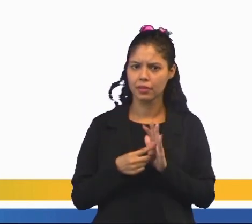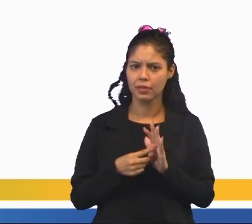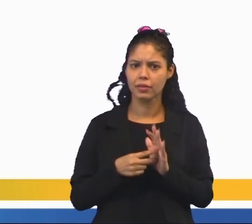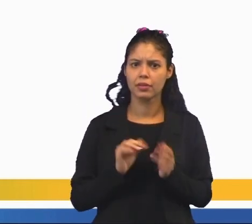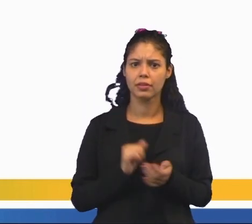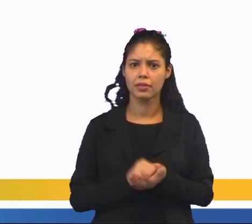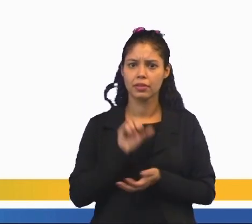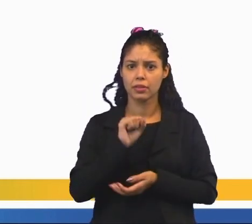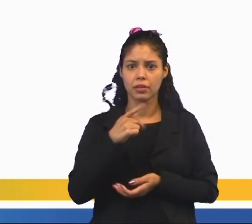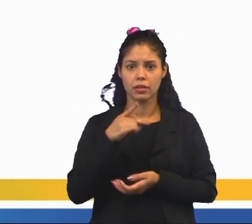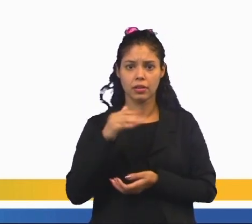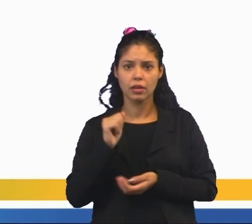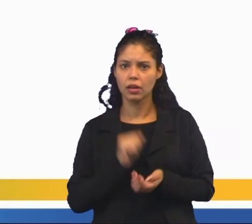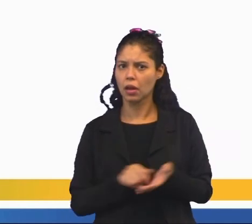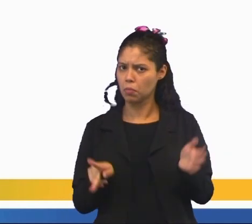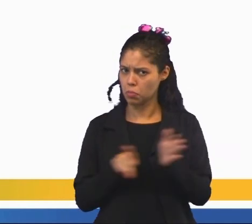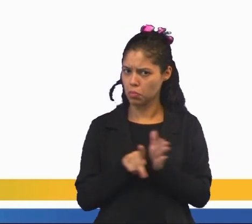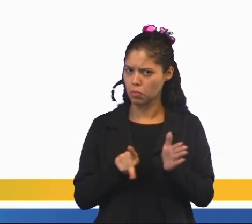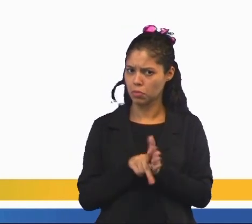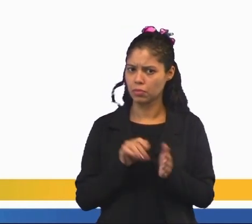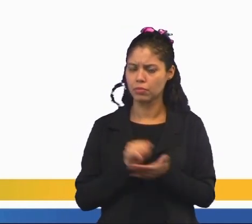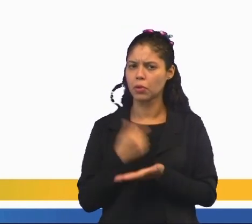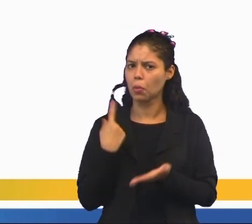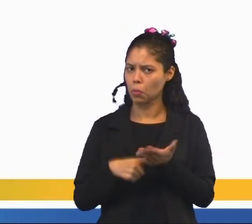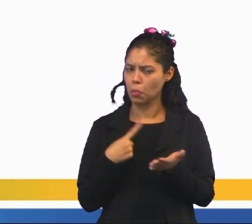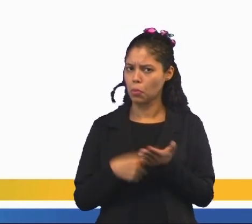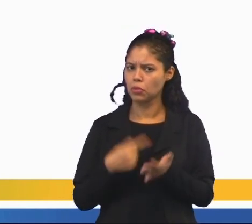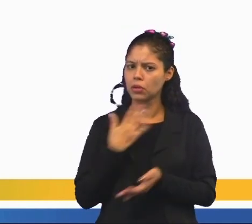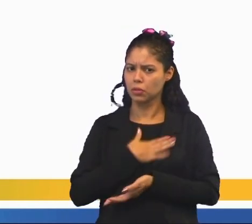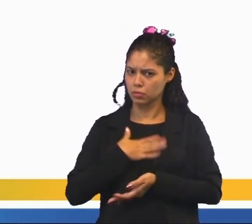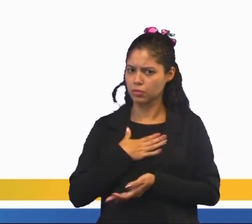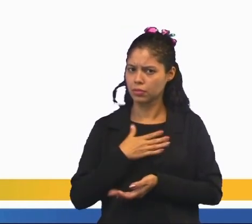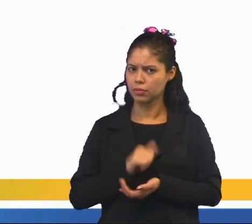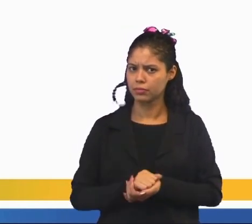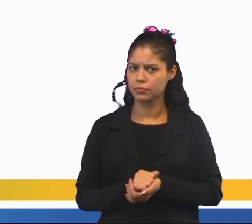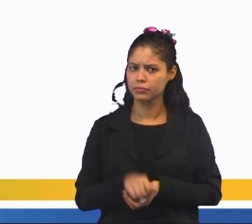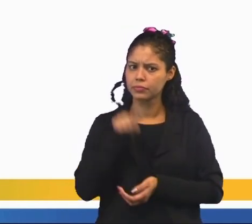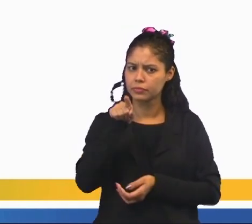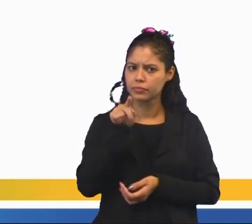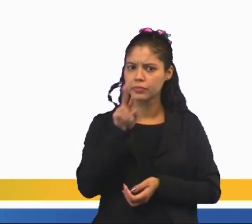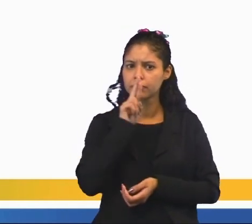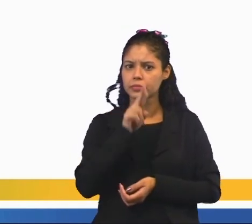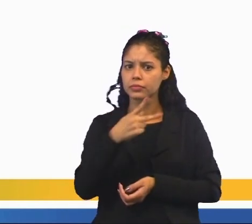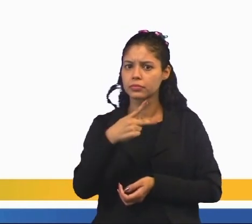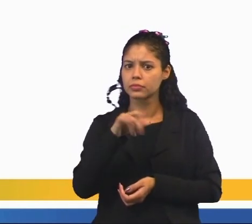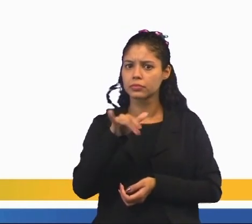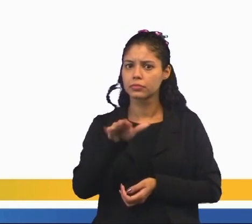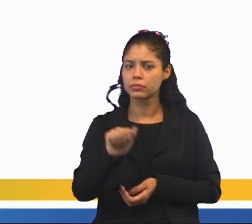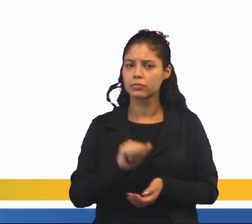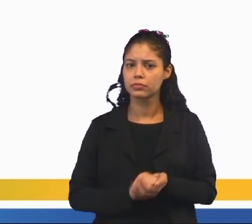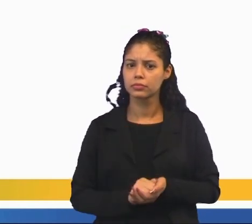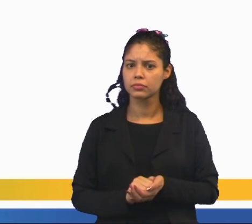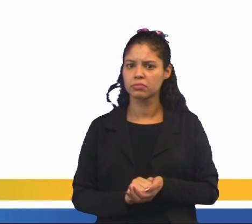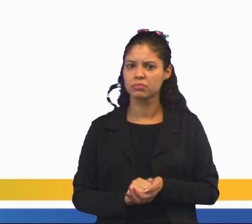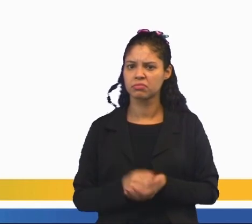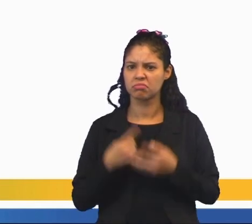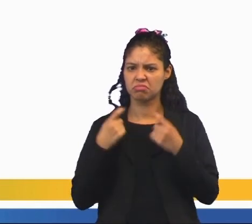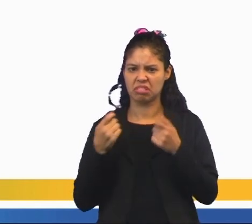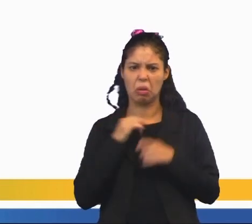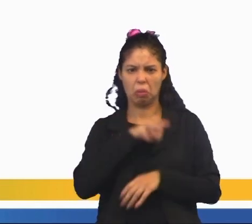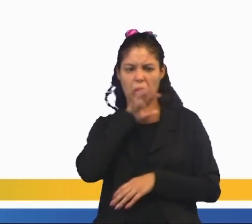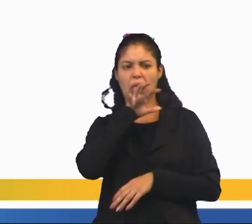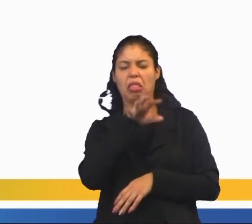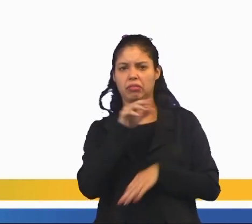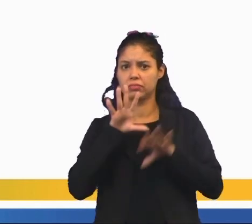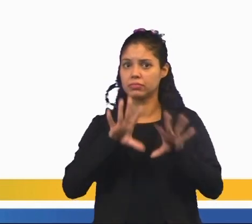do prato sopa não era adequado, não era de acordo com o que ela gostaria? Para ela, a sopa era uma porcaria